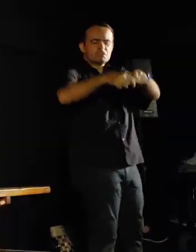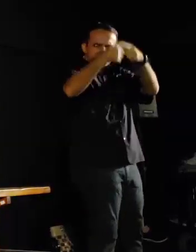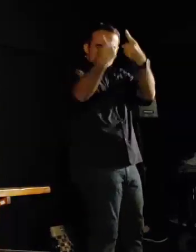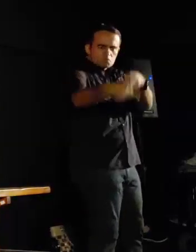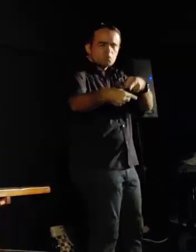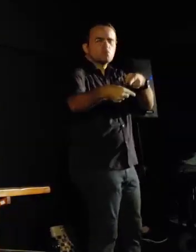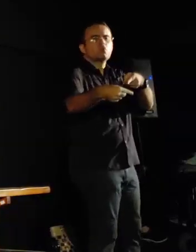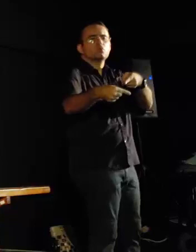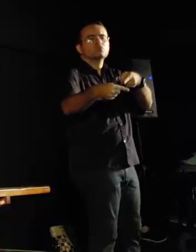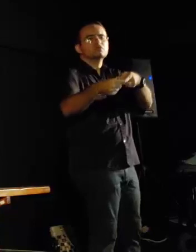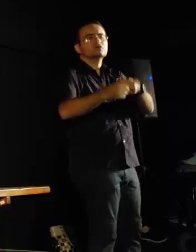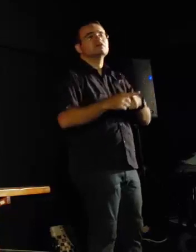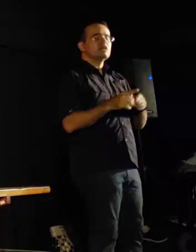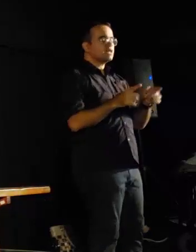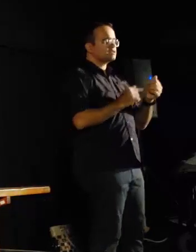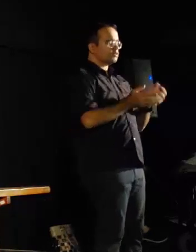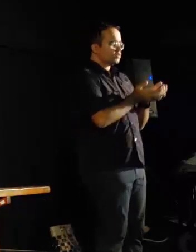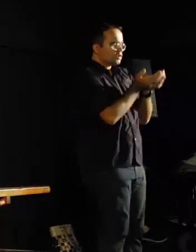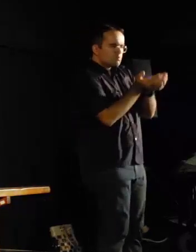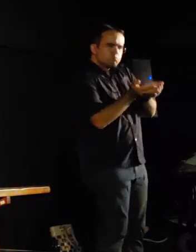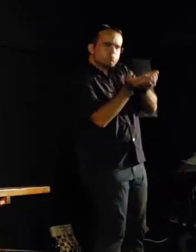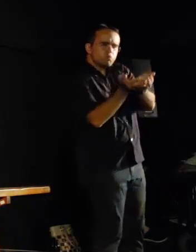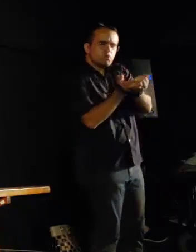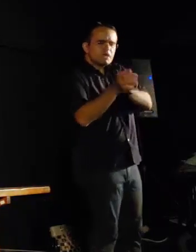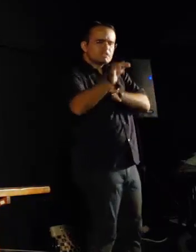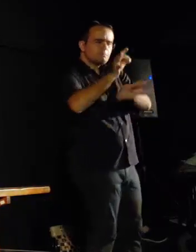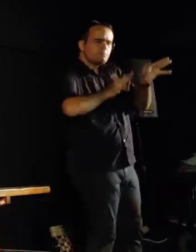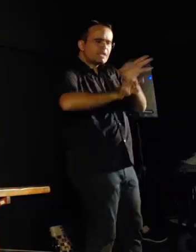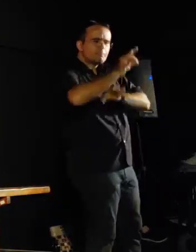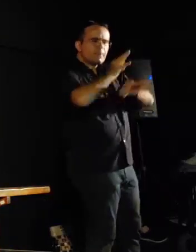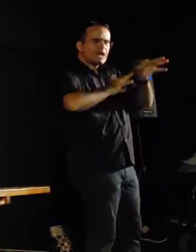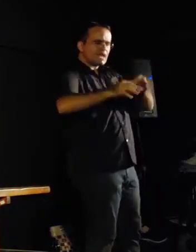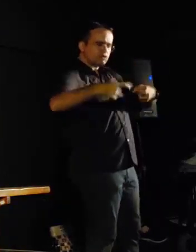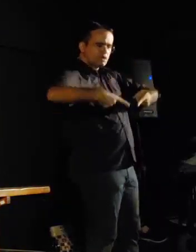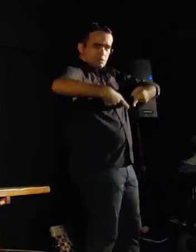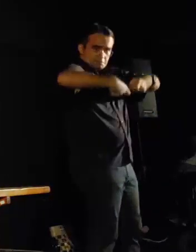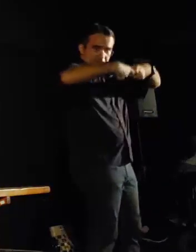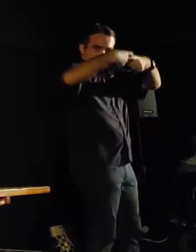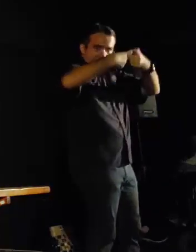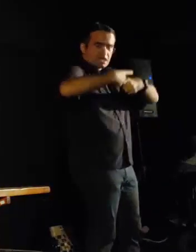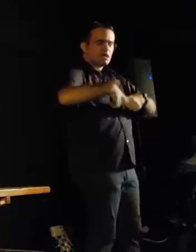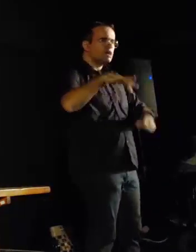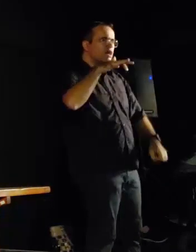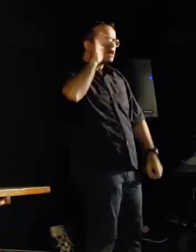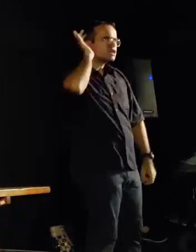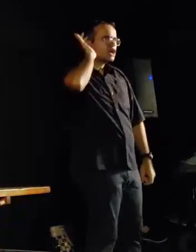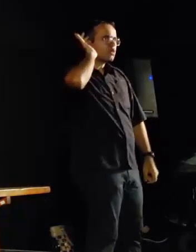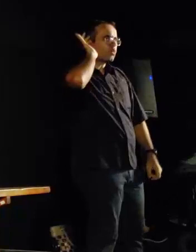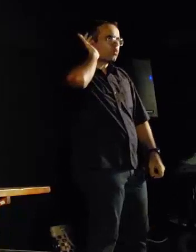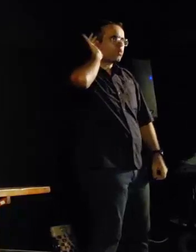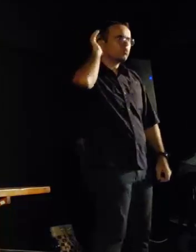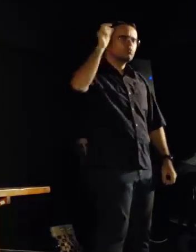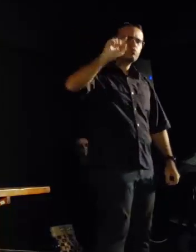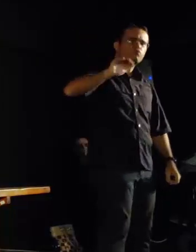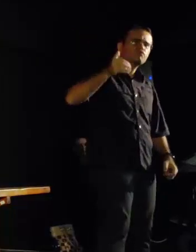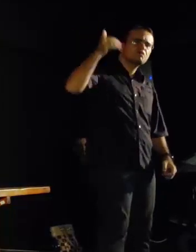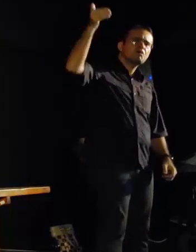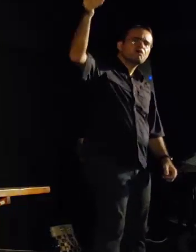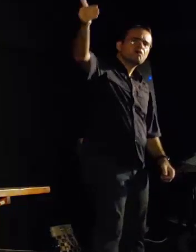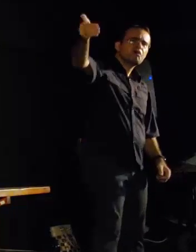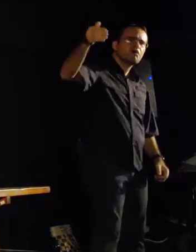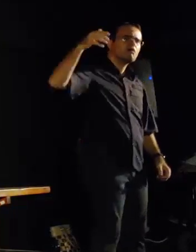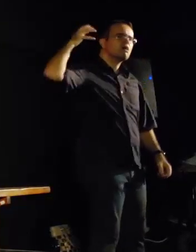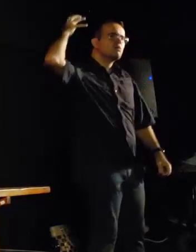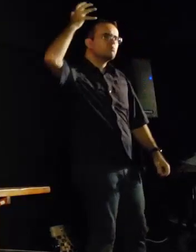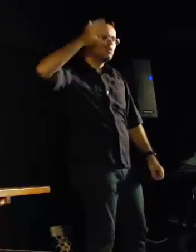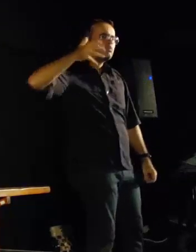se preparando, a tropa francesa estava se preparando para a batalha, e ela ouve do outro lado os antigos escravos cantando